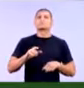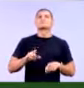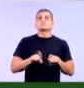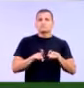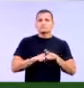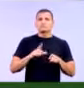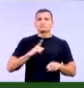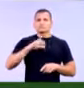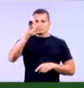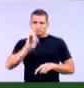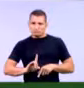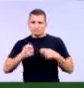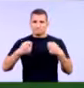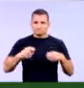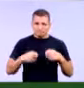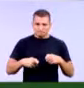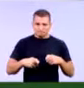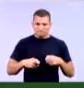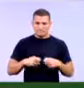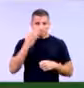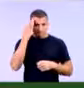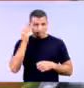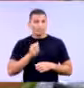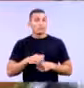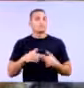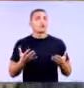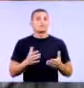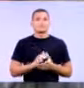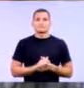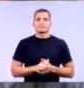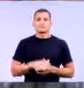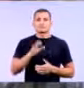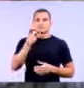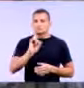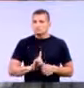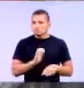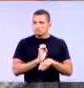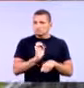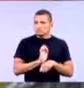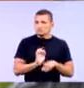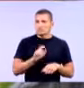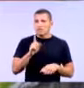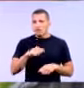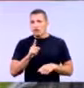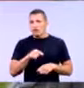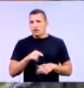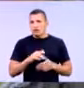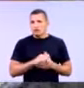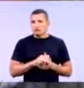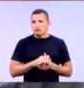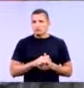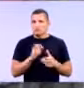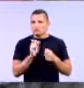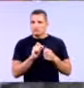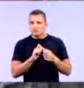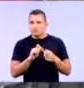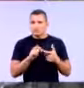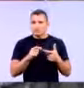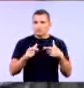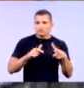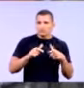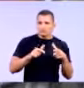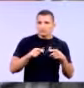vários direitos e deveres? Você sabe quais são eles? Direito do estagiário, no caso, é ele realizar atividades dentro